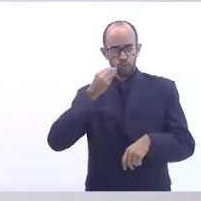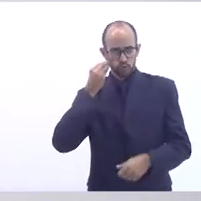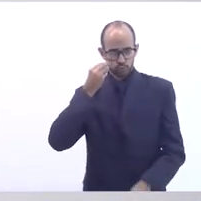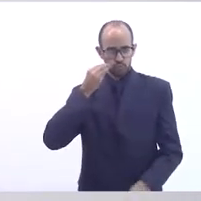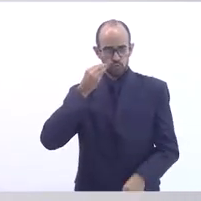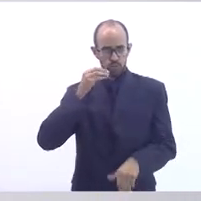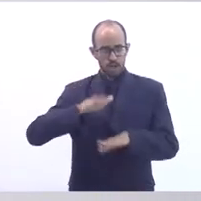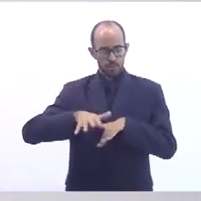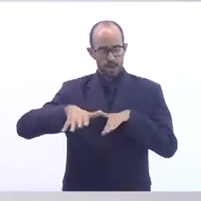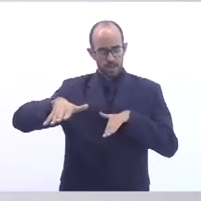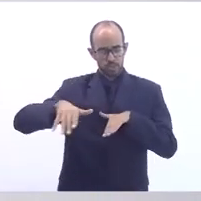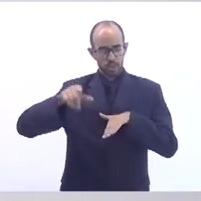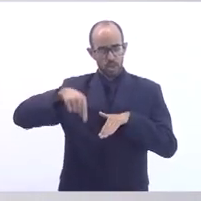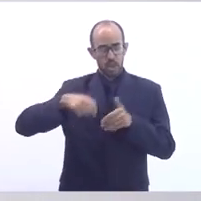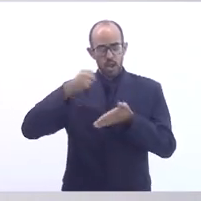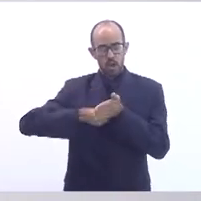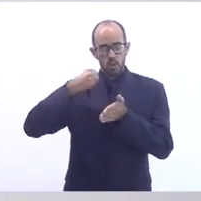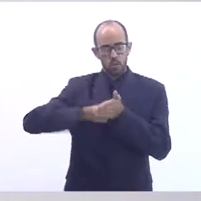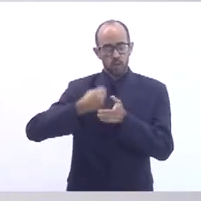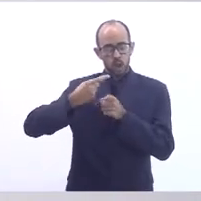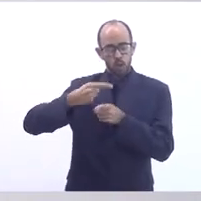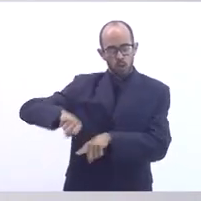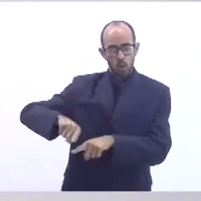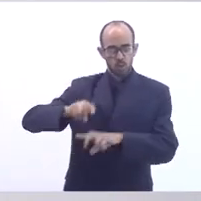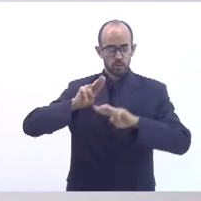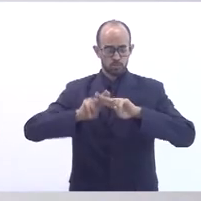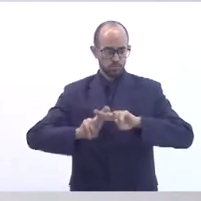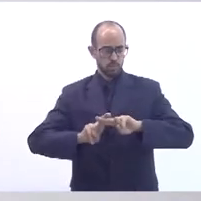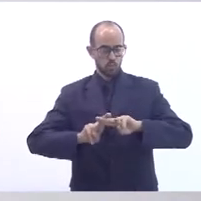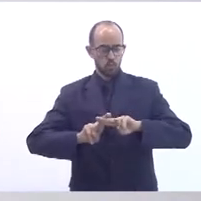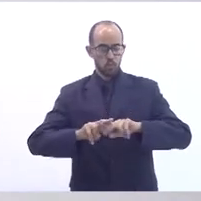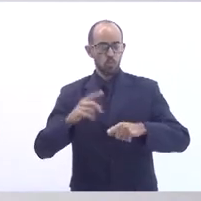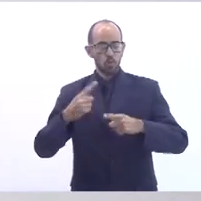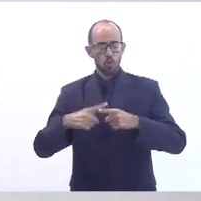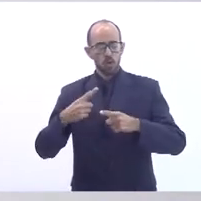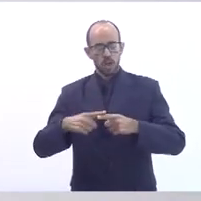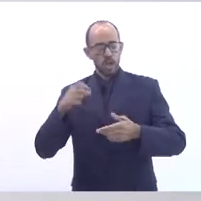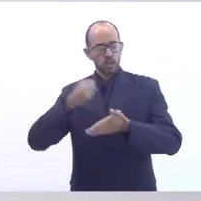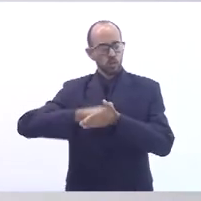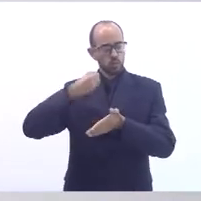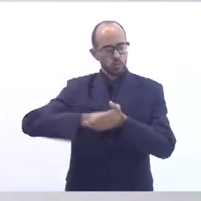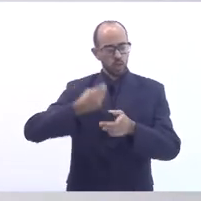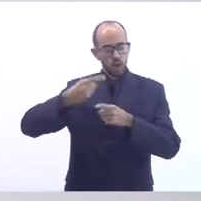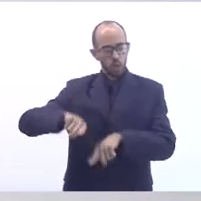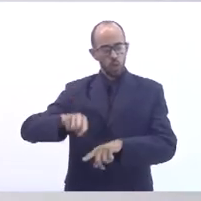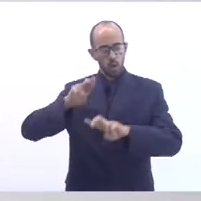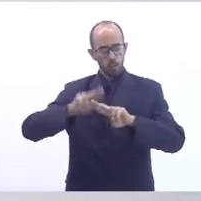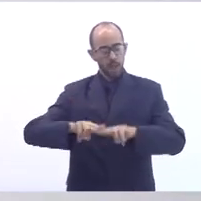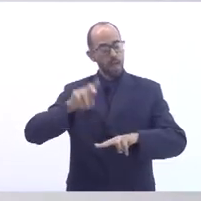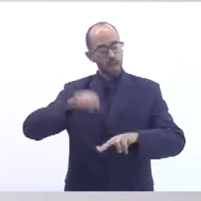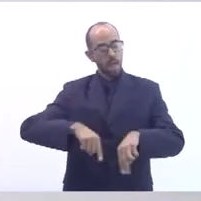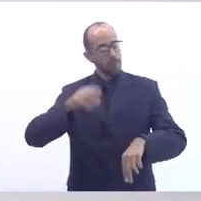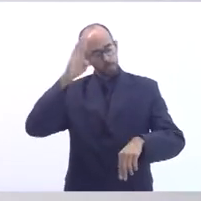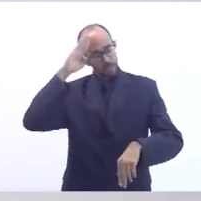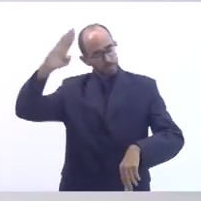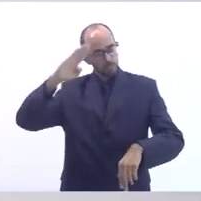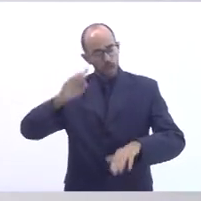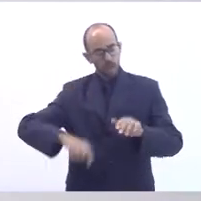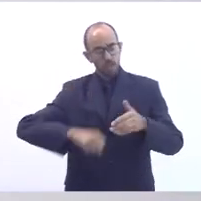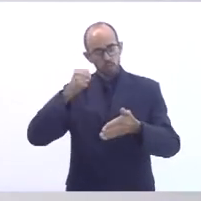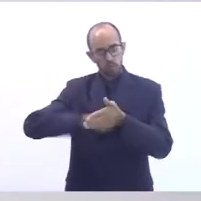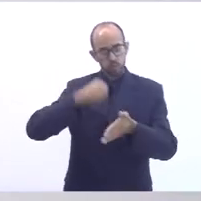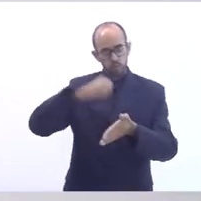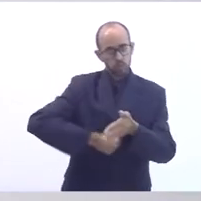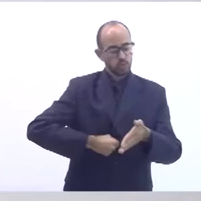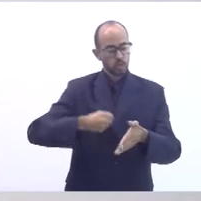Niterói a luta de Cássia é porque a gente acredita que a luta de Cássia E hoje é uma das principais lutas que a gente que tá usando